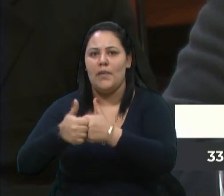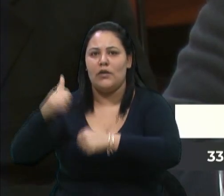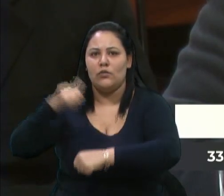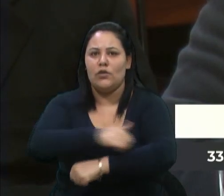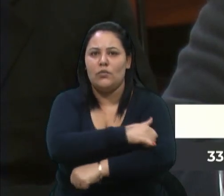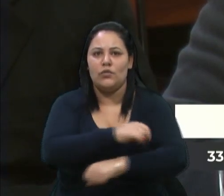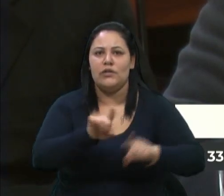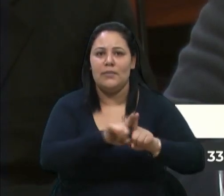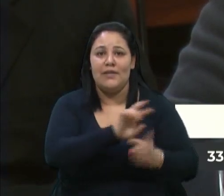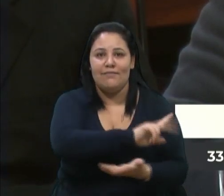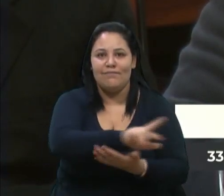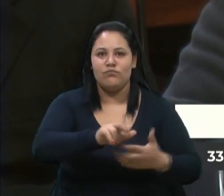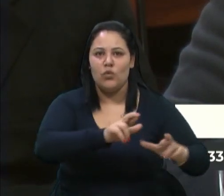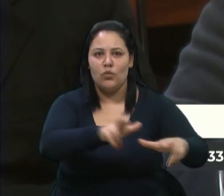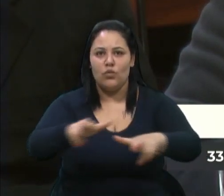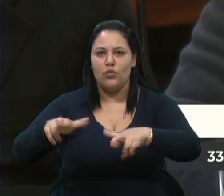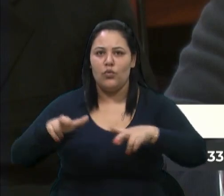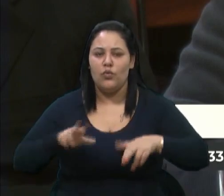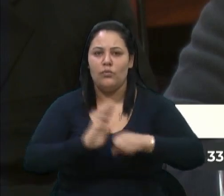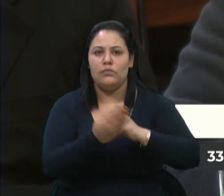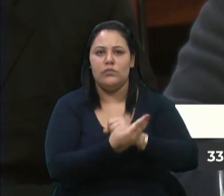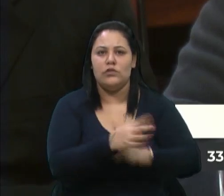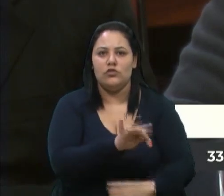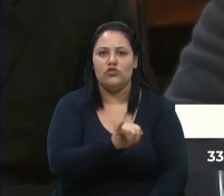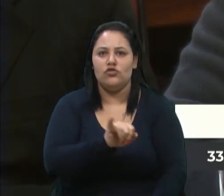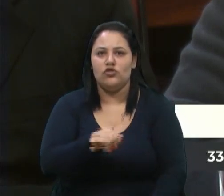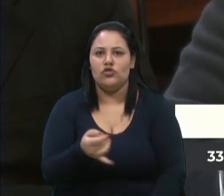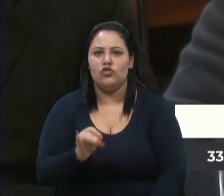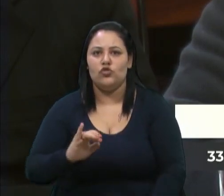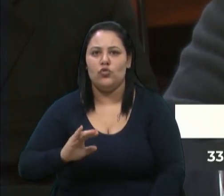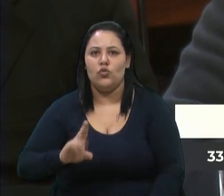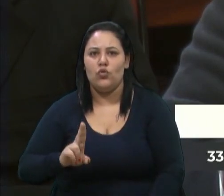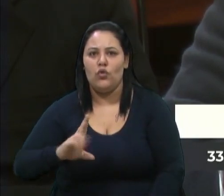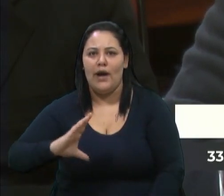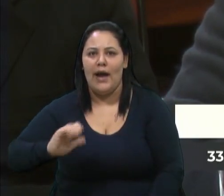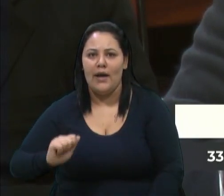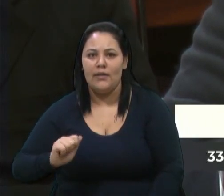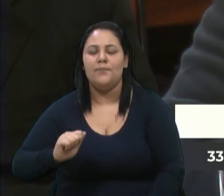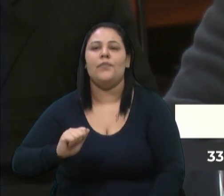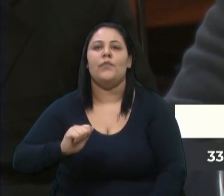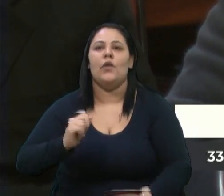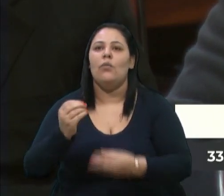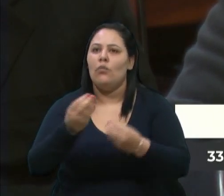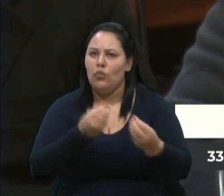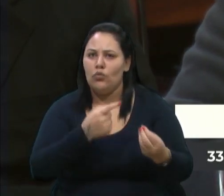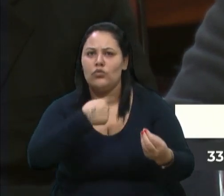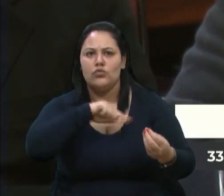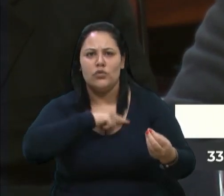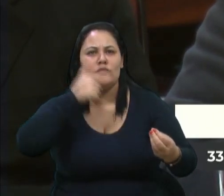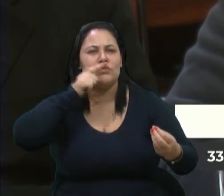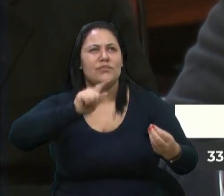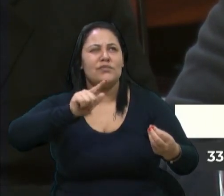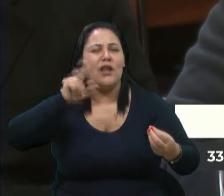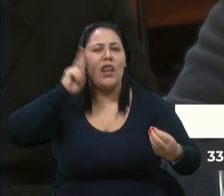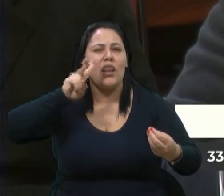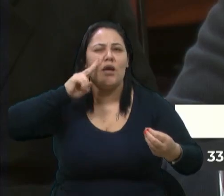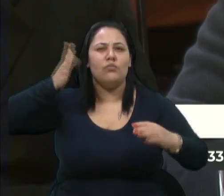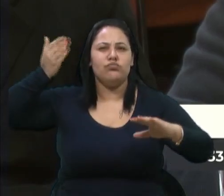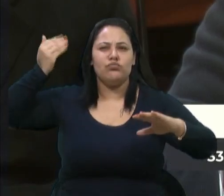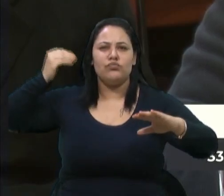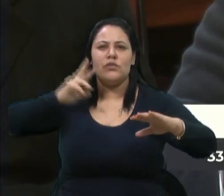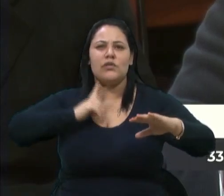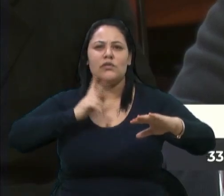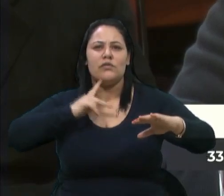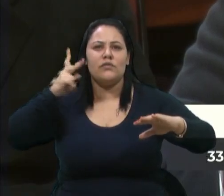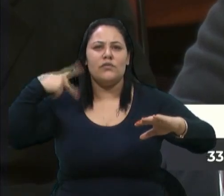regiões, Tijuca, foram fechados. Muito nós conseguimos, eu e o vereador Renato na época, o vereador Renato Oliveira,